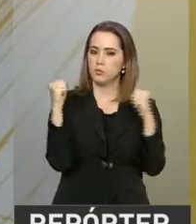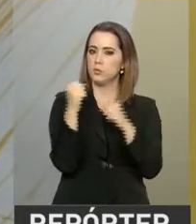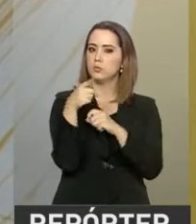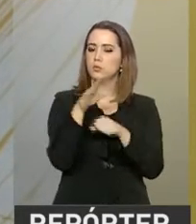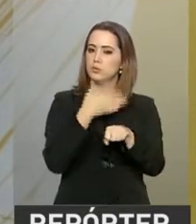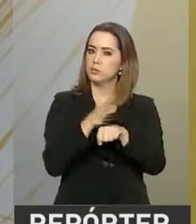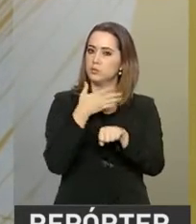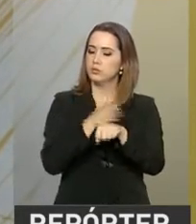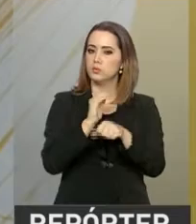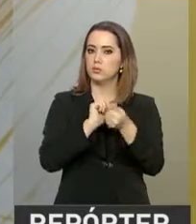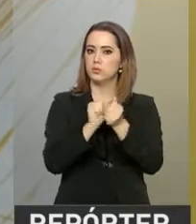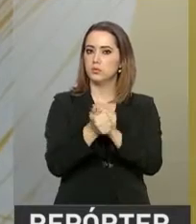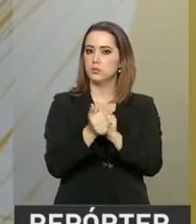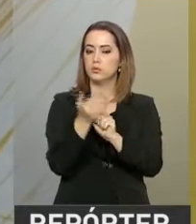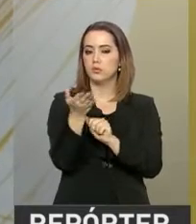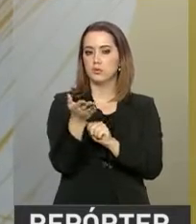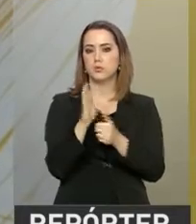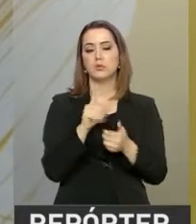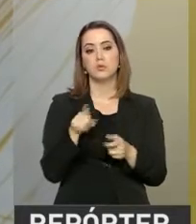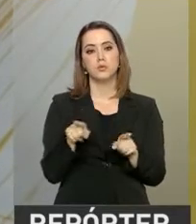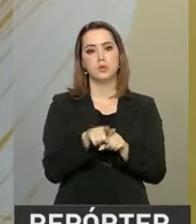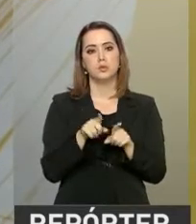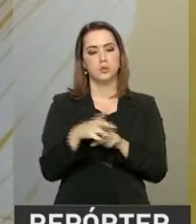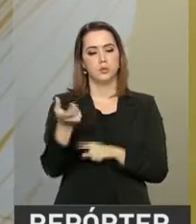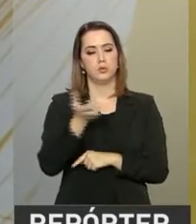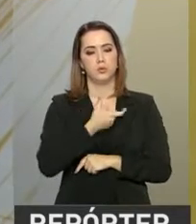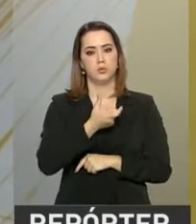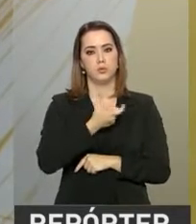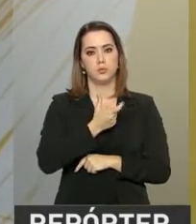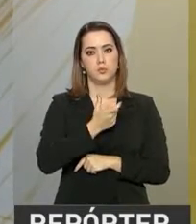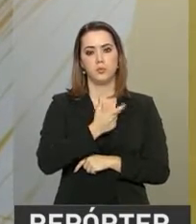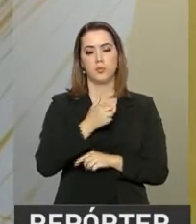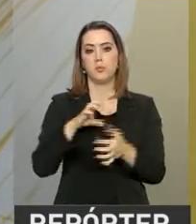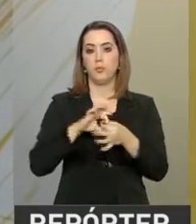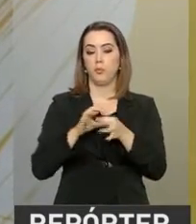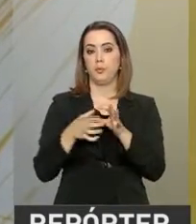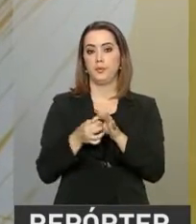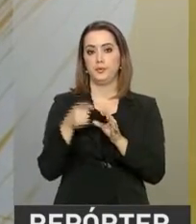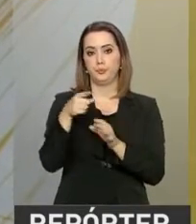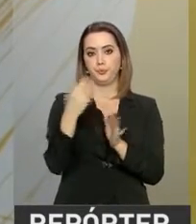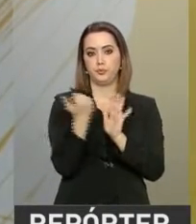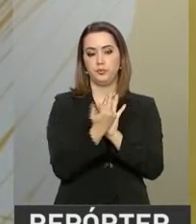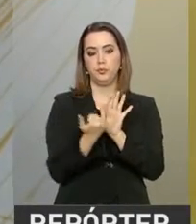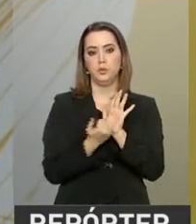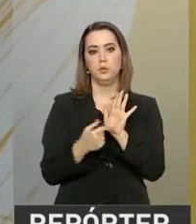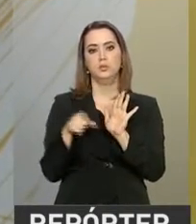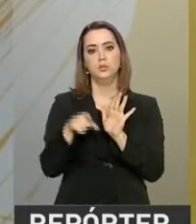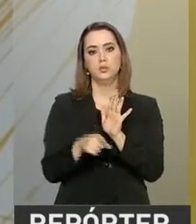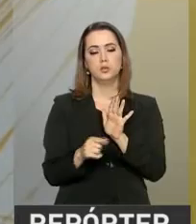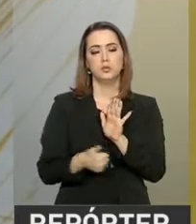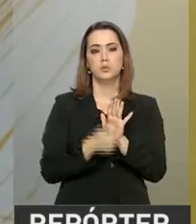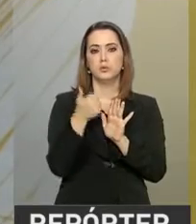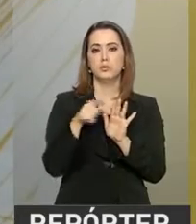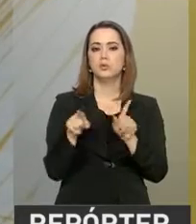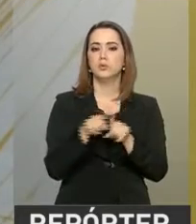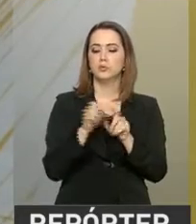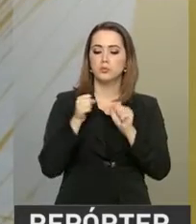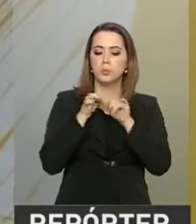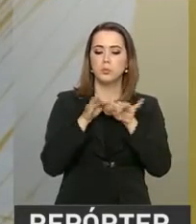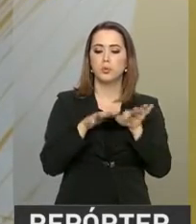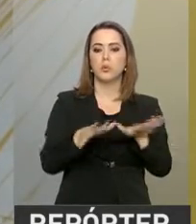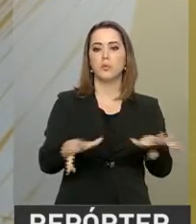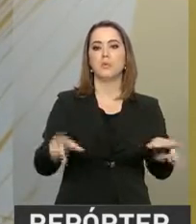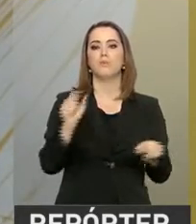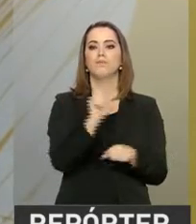fazer treinamento, os atletas medalhistas olímpicos, e disse que esse programa de alto rendimento também vai ser